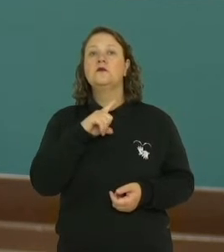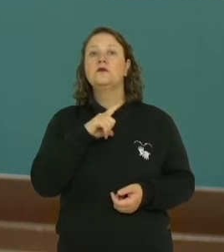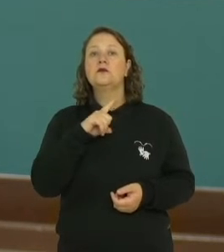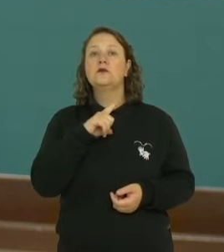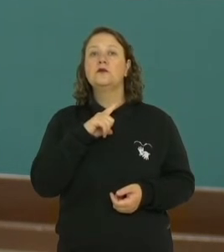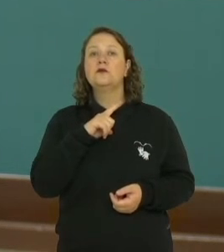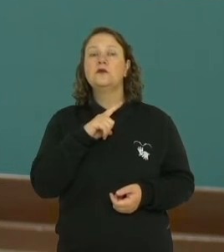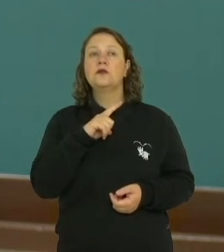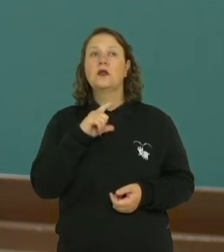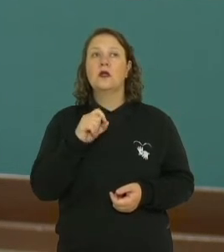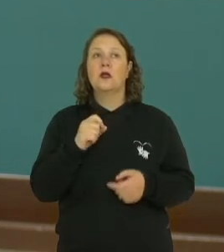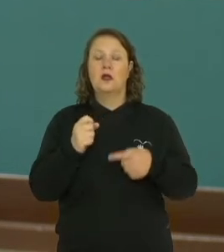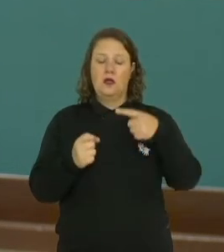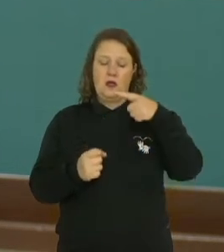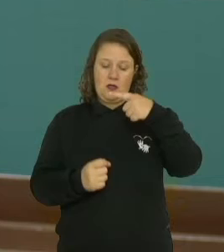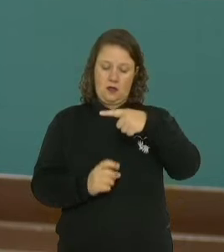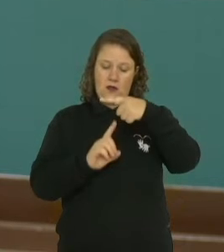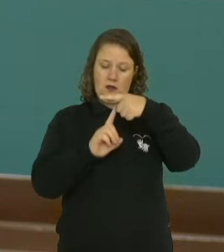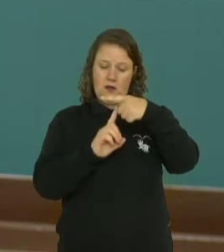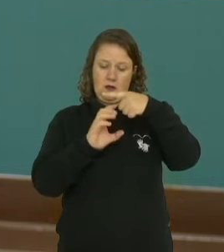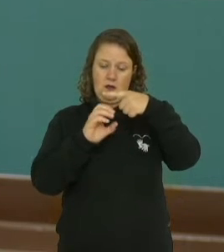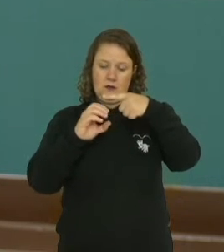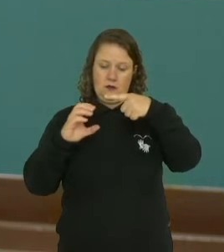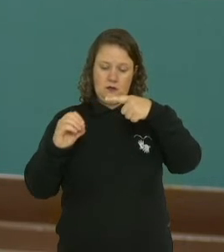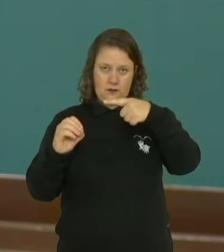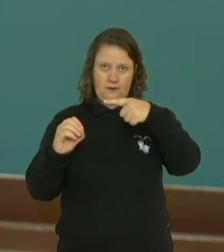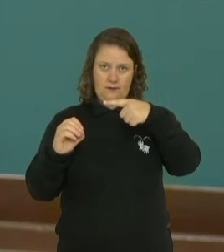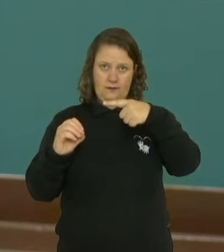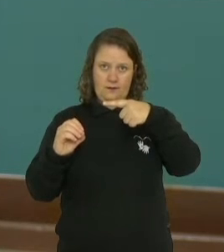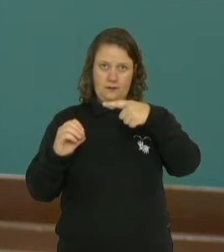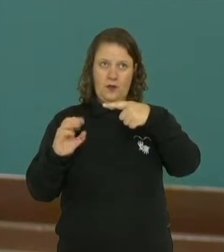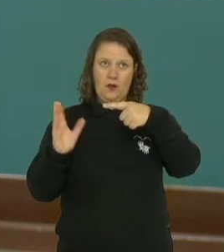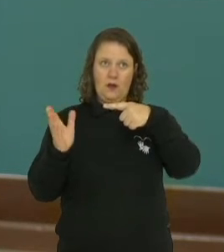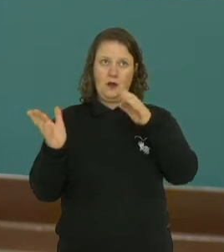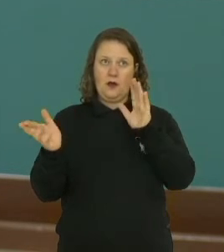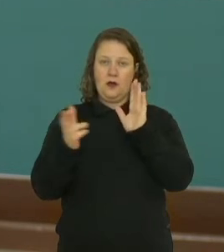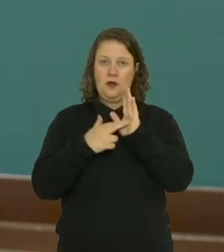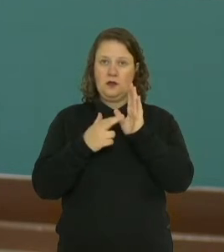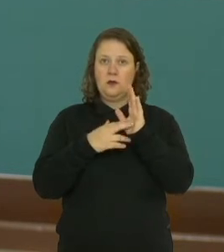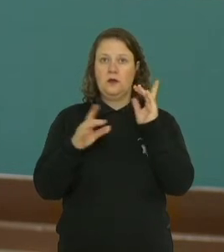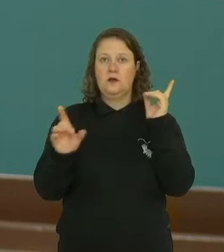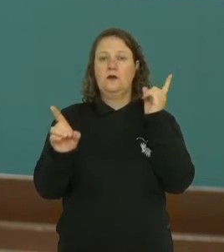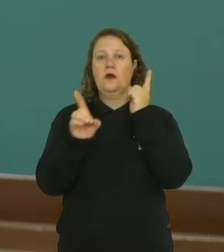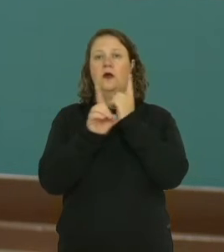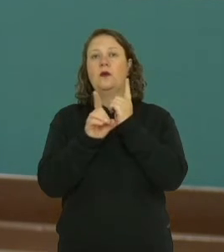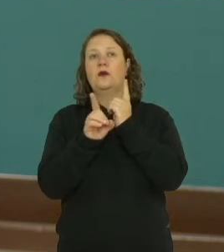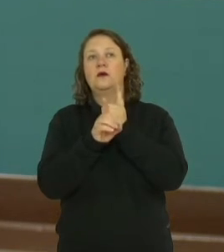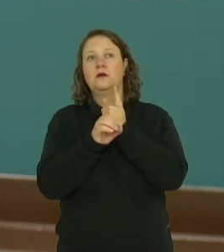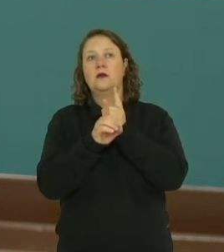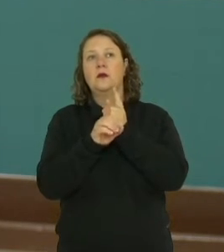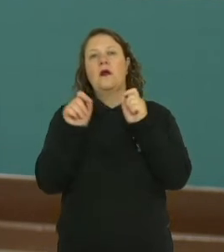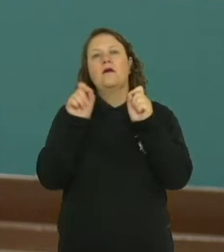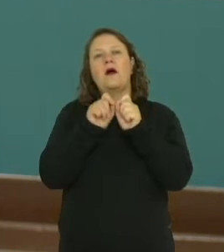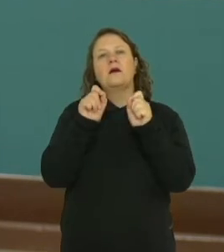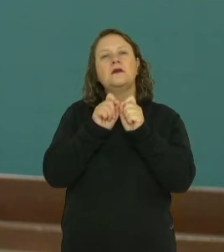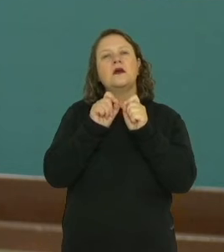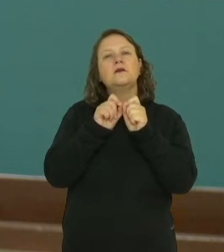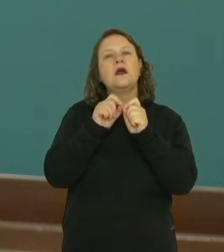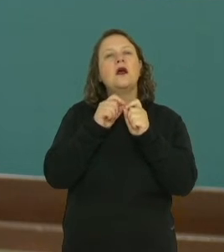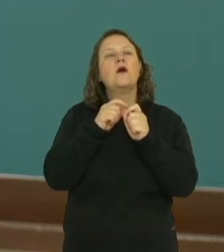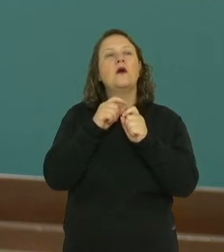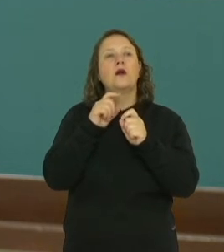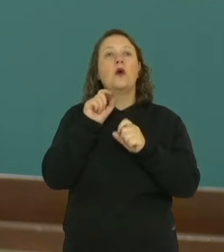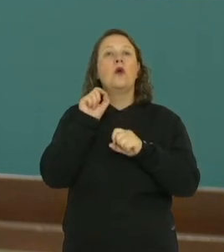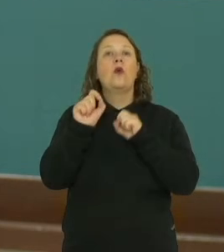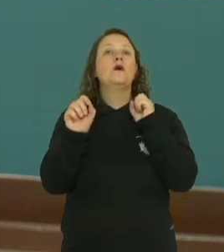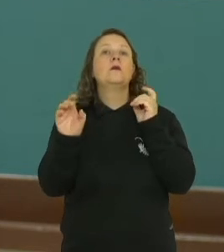denominador é 100. Divide esse número por 100 e essa é a resposta que a gente vai usar para fazer a conta, então, aqui do